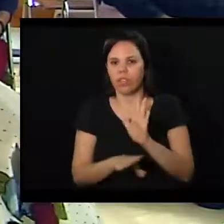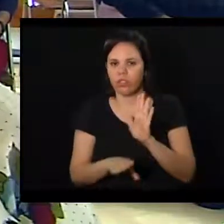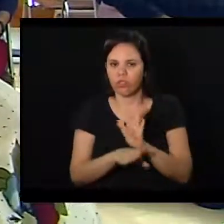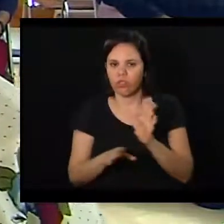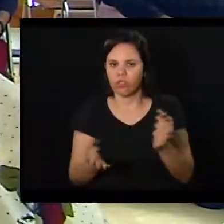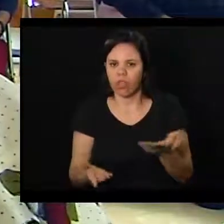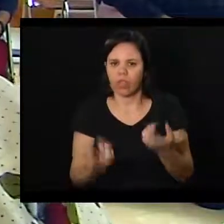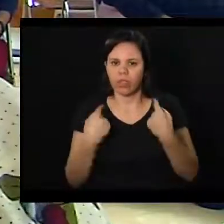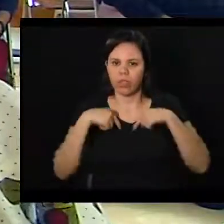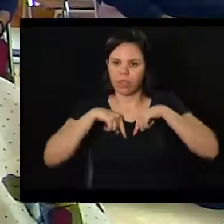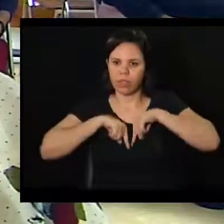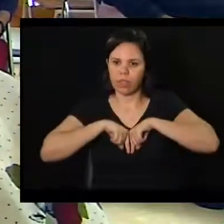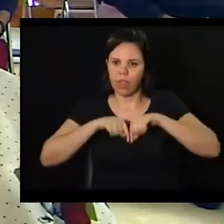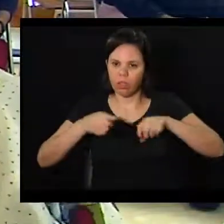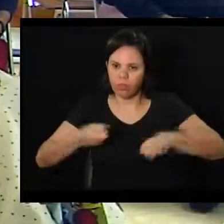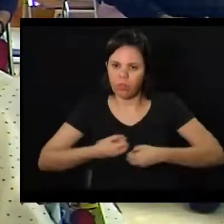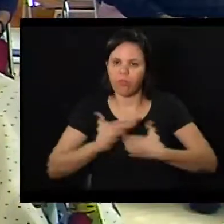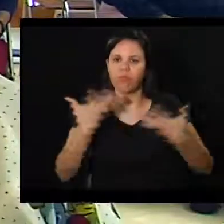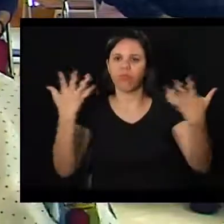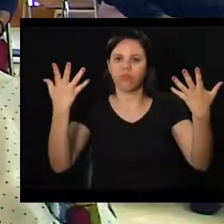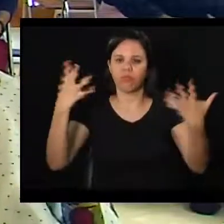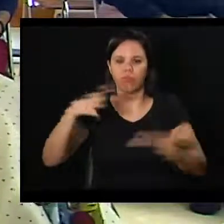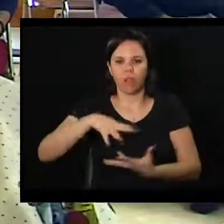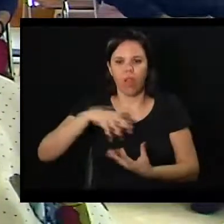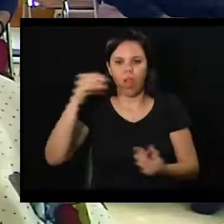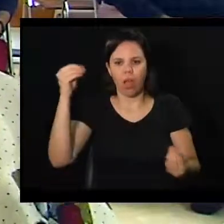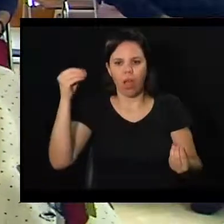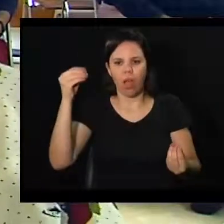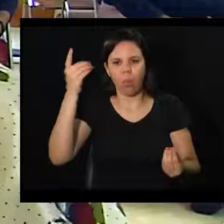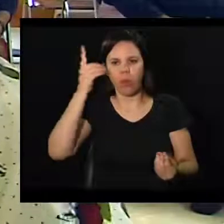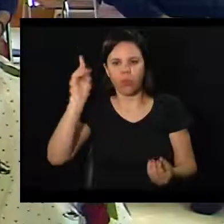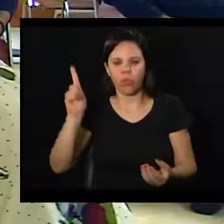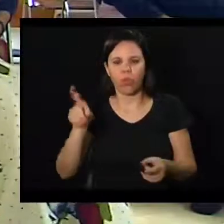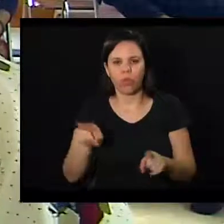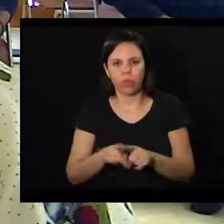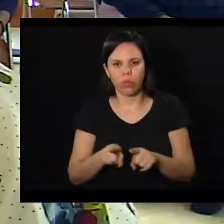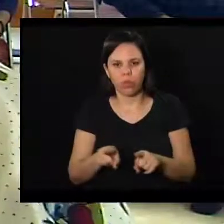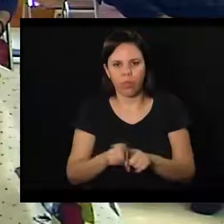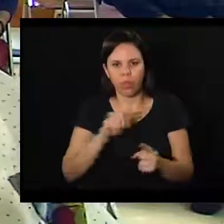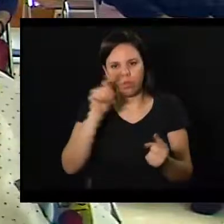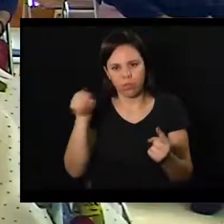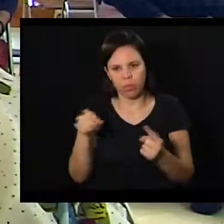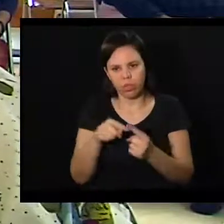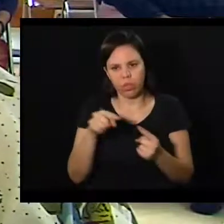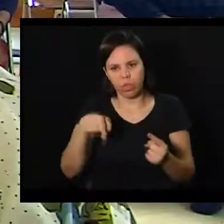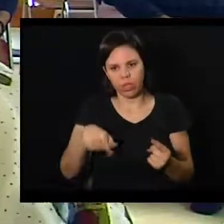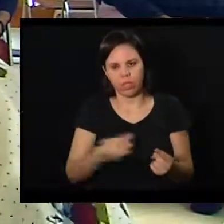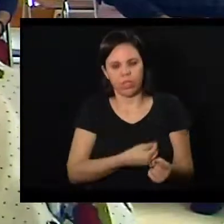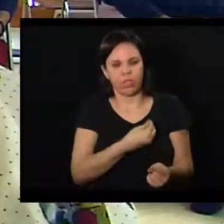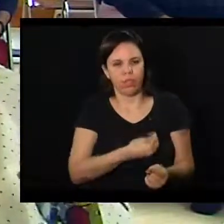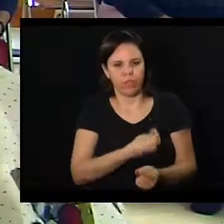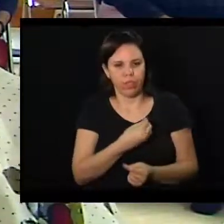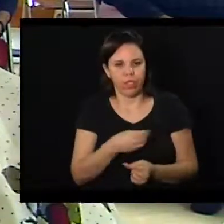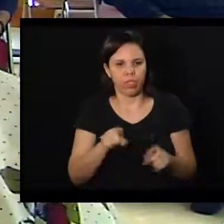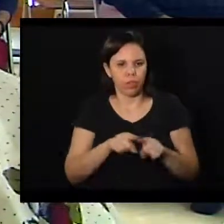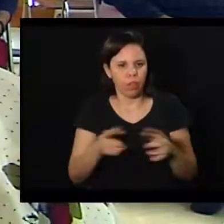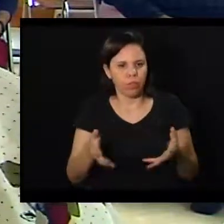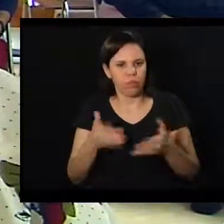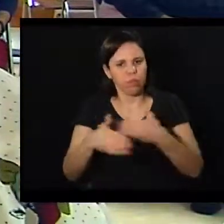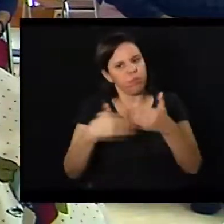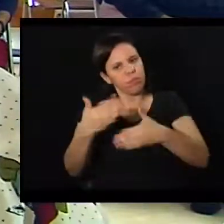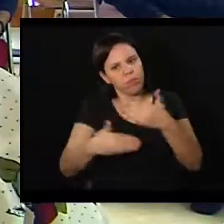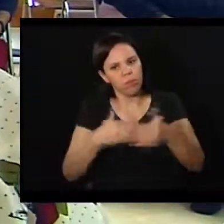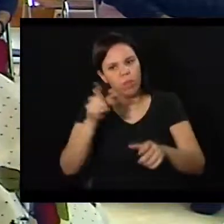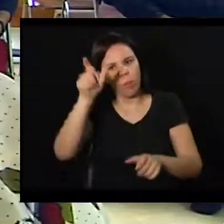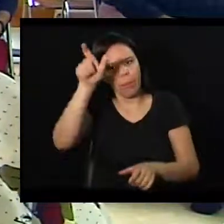florescer o talento dela, a alma dela, e ela descobrir a sua missão nessa vida. E dessa forma se tornar uma